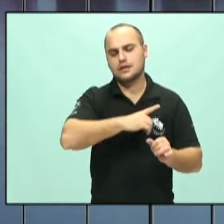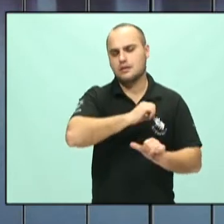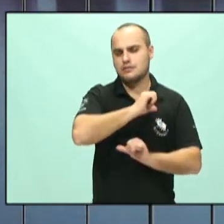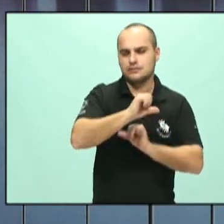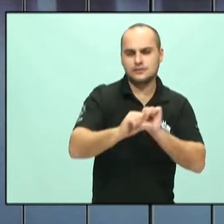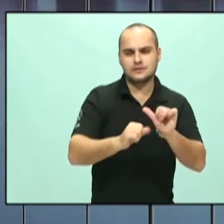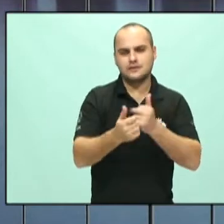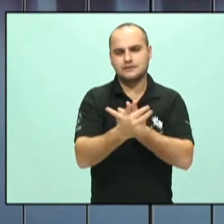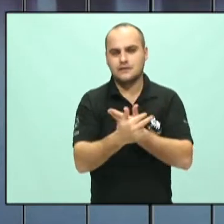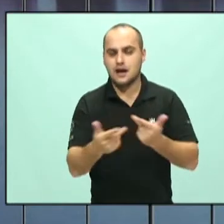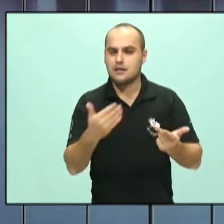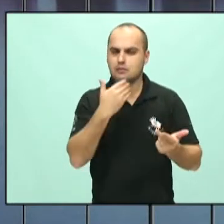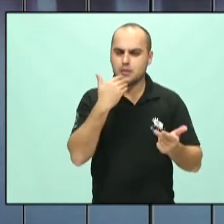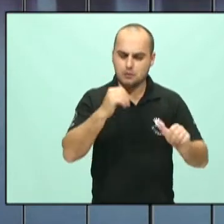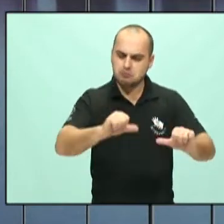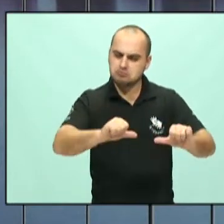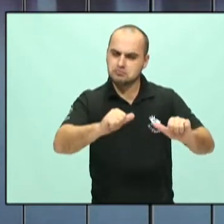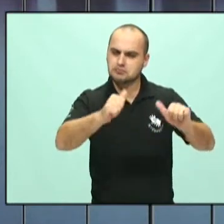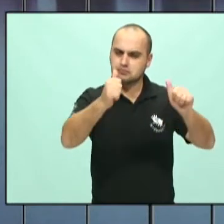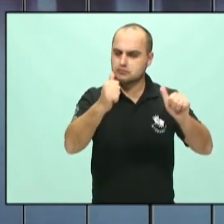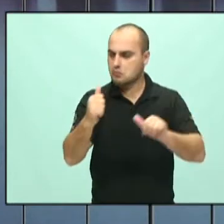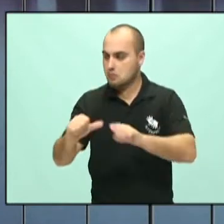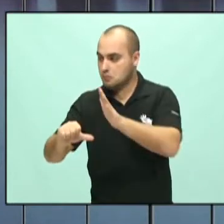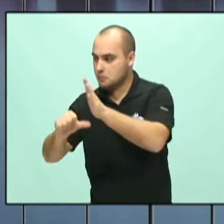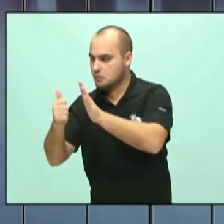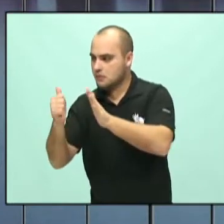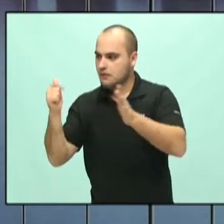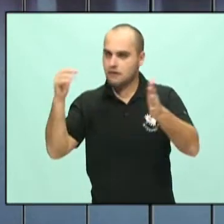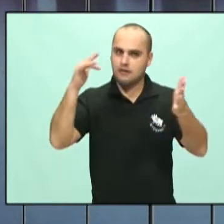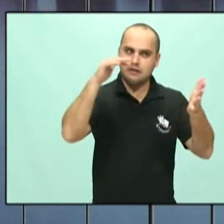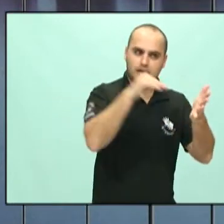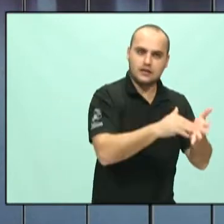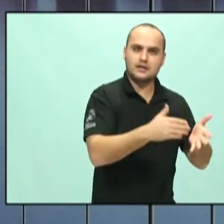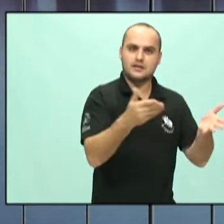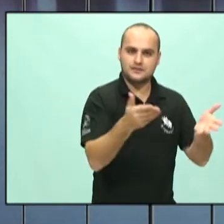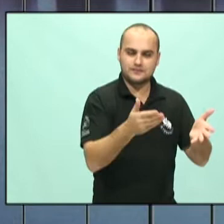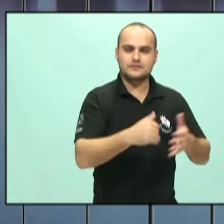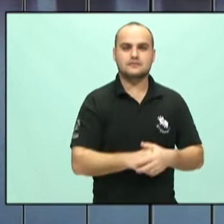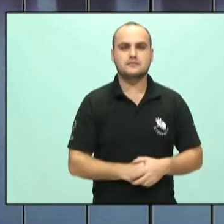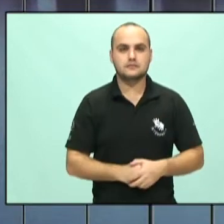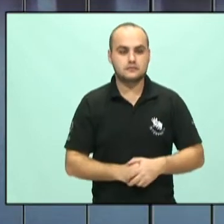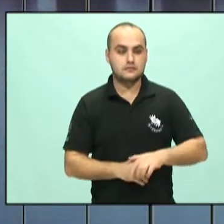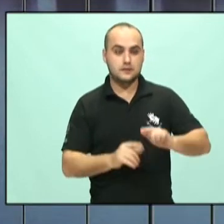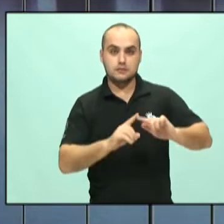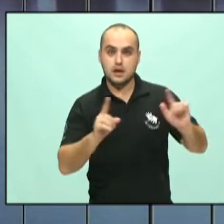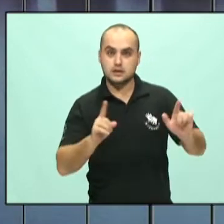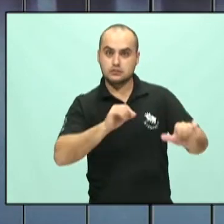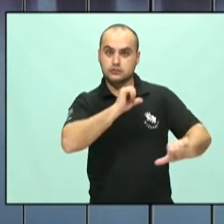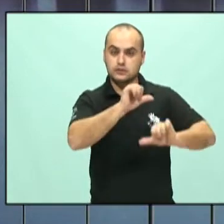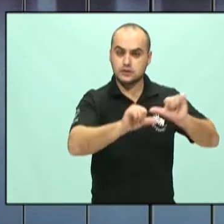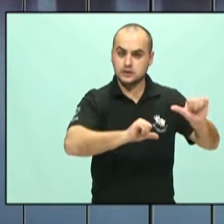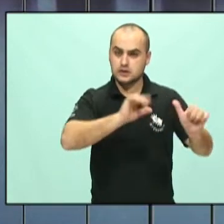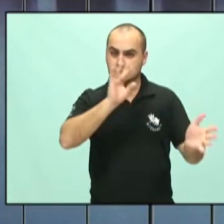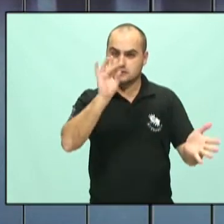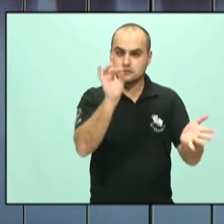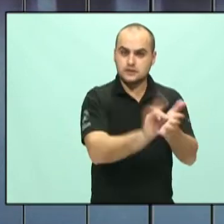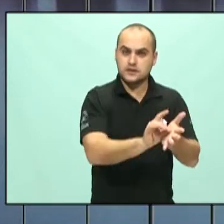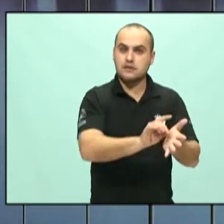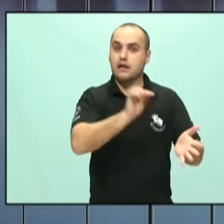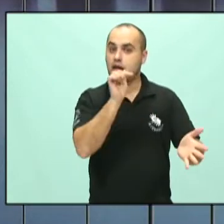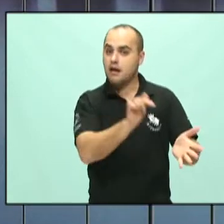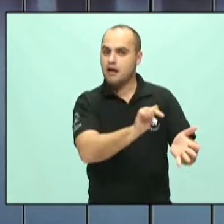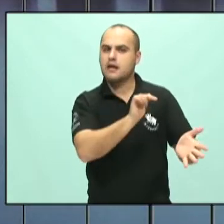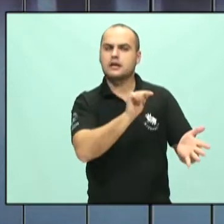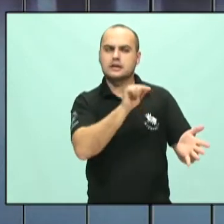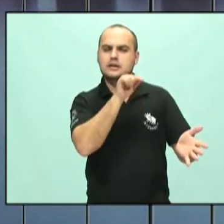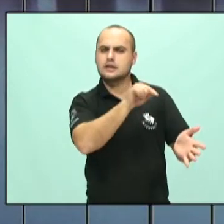mudanças, né, melhorias que foram feitas desde o primeiro festival até agora. E a grande mudança está nessa questão de que ele iniciou não